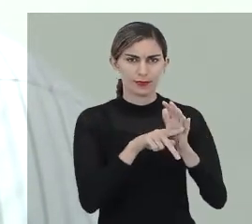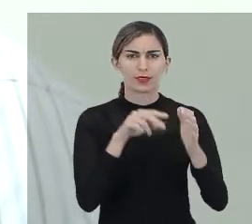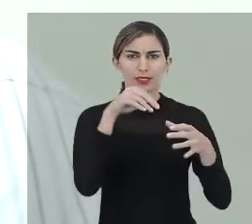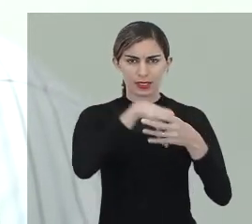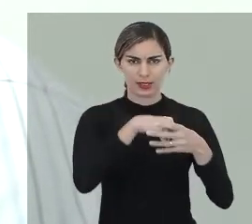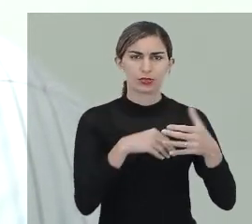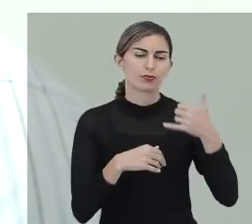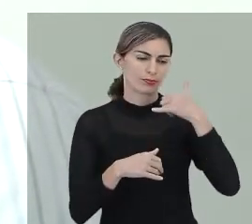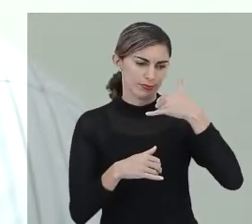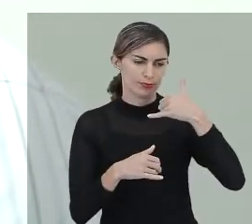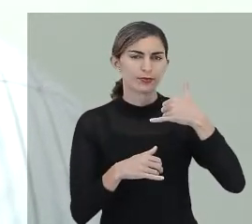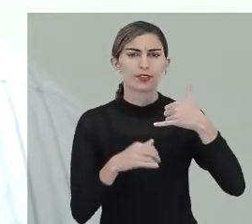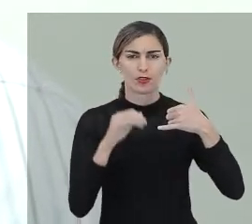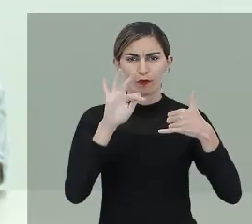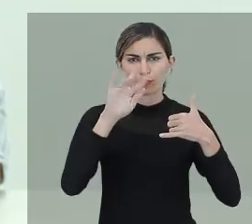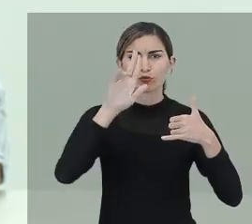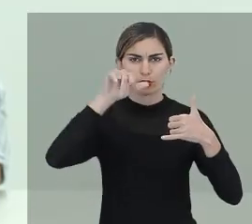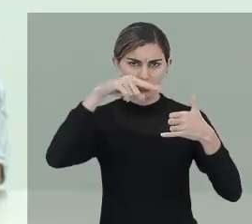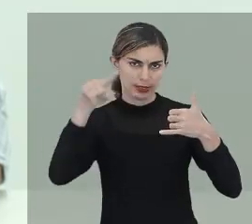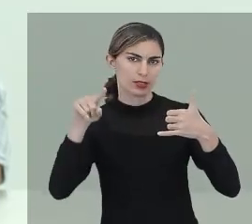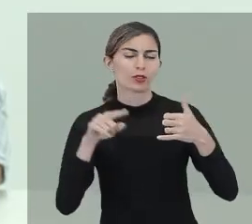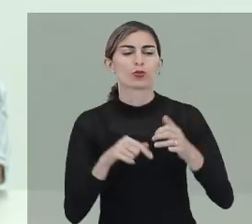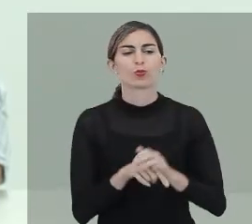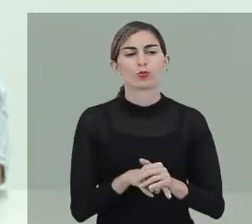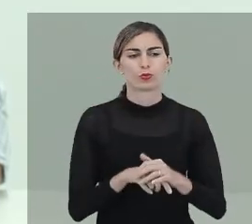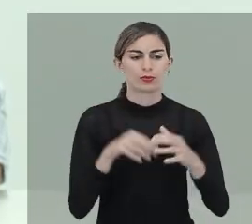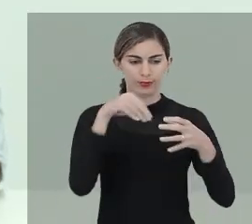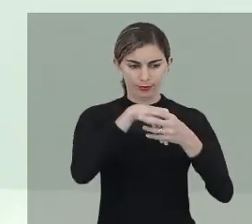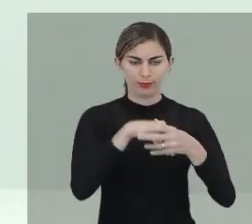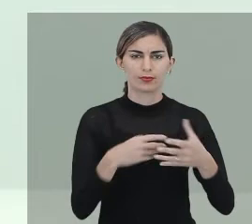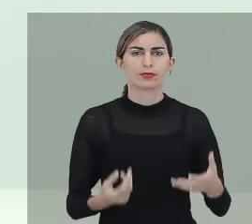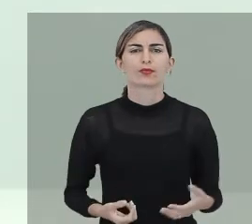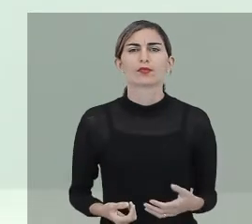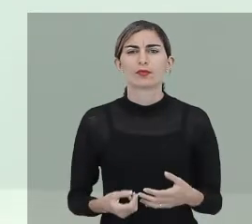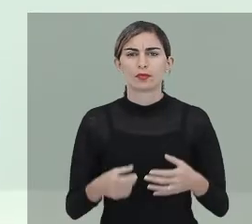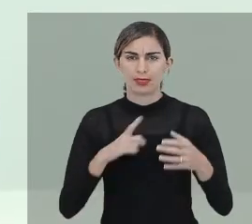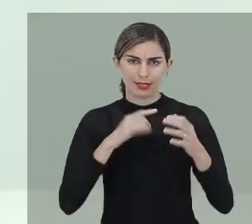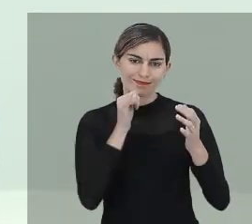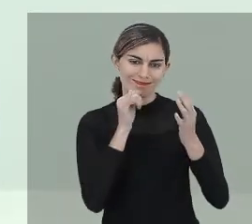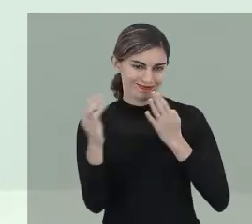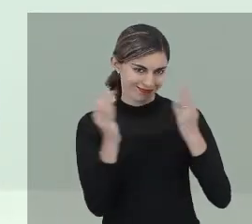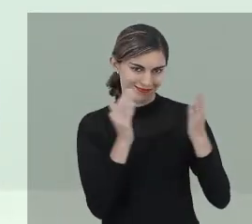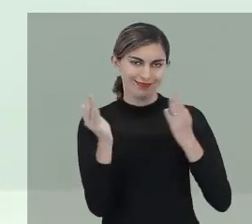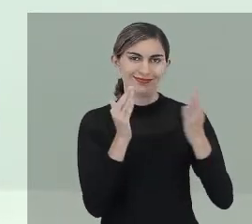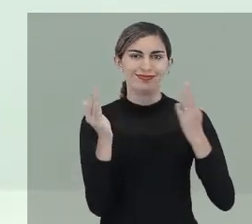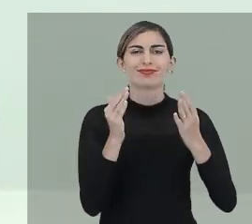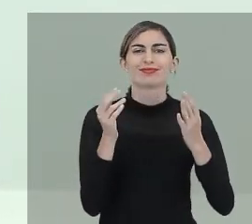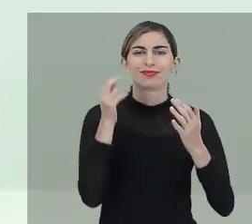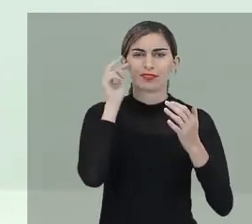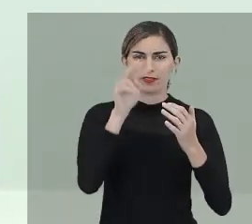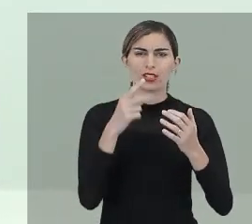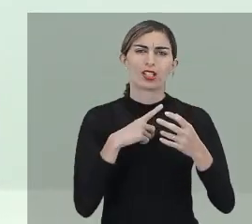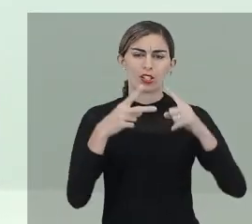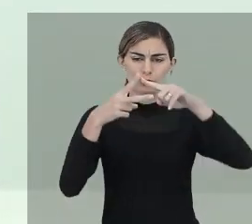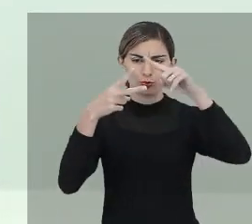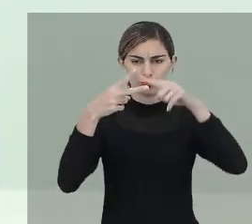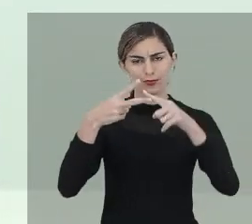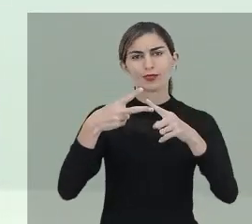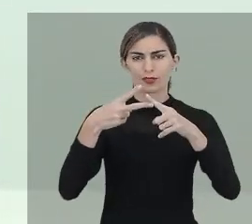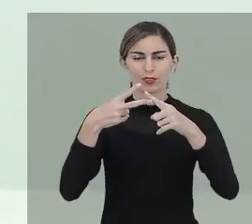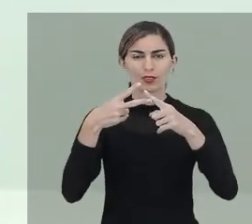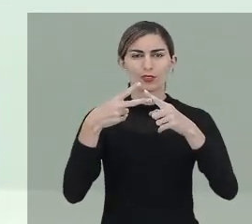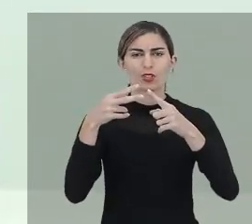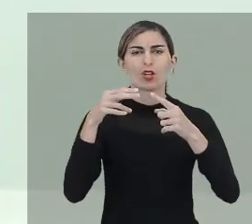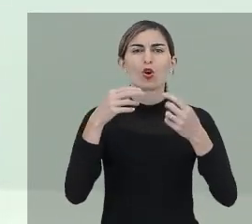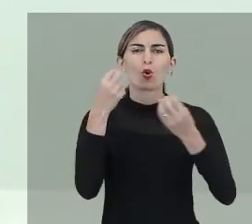é feita utilizando a classe intent. Então, aqui no nosso exemplo, a gente vê que existem duas formas